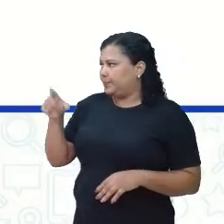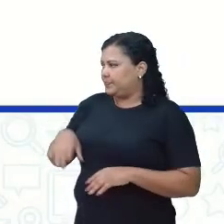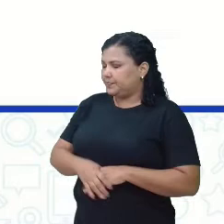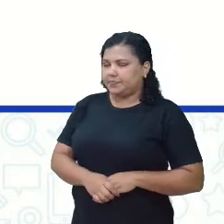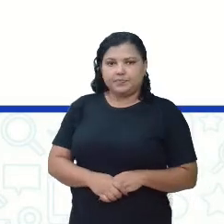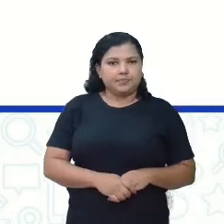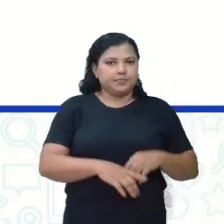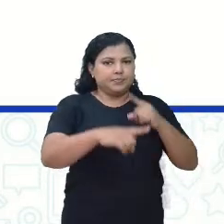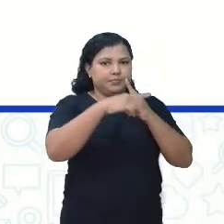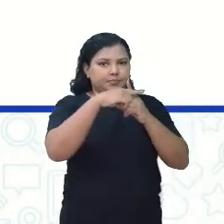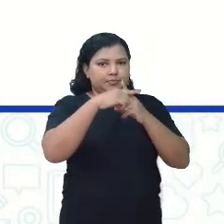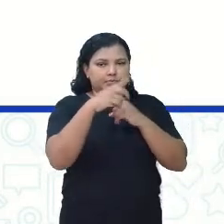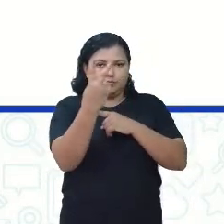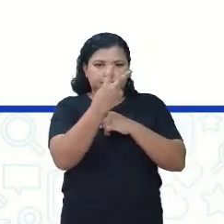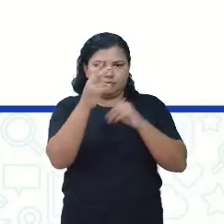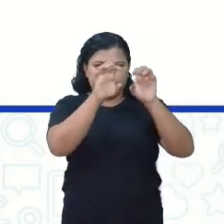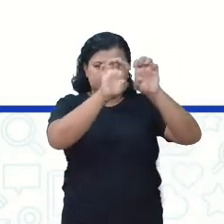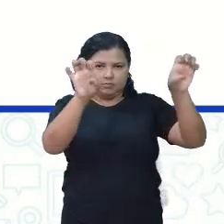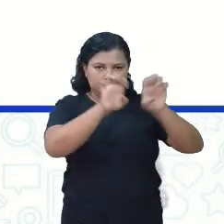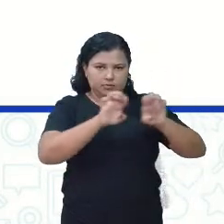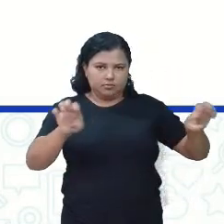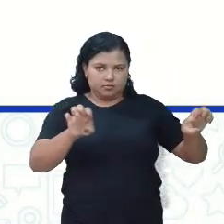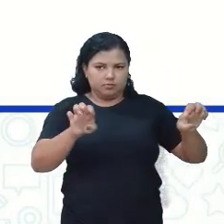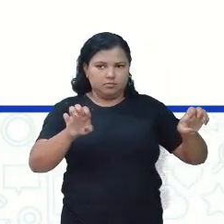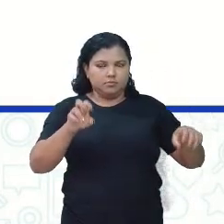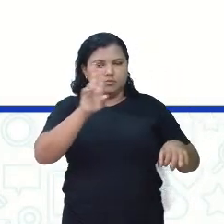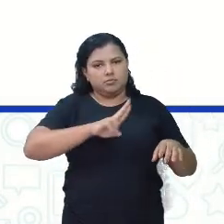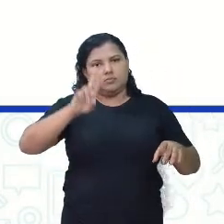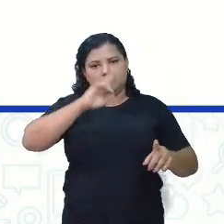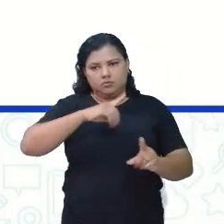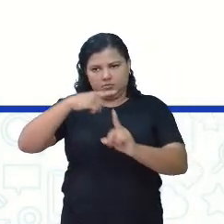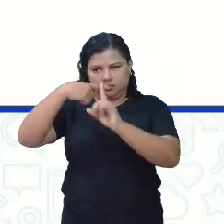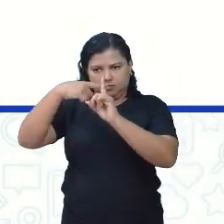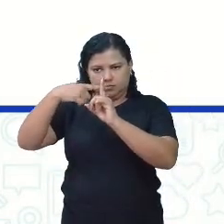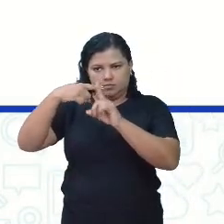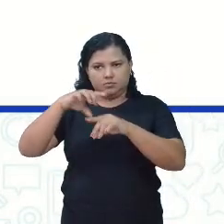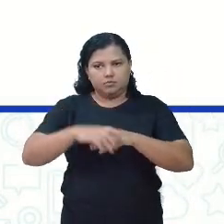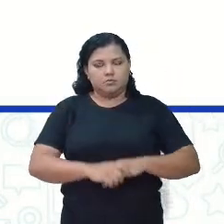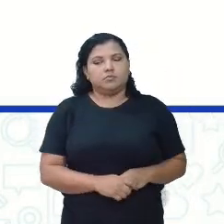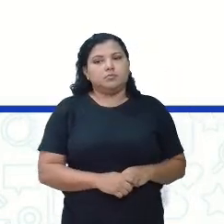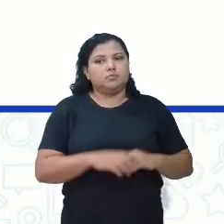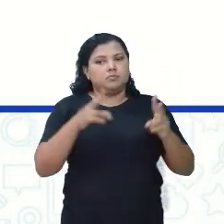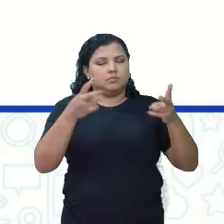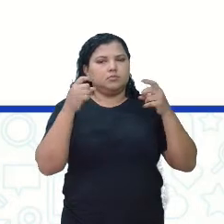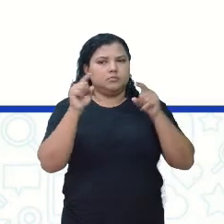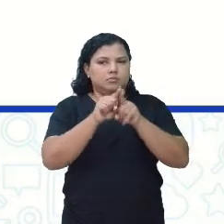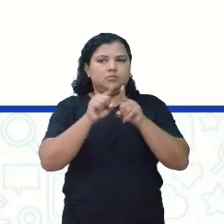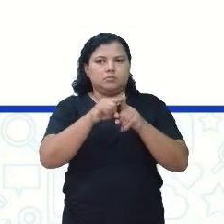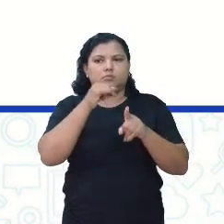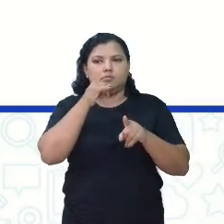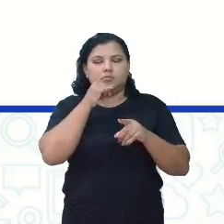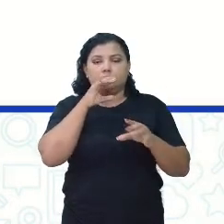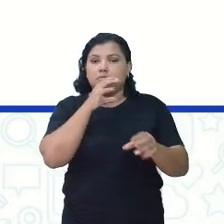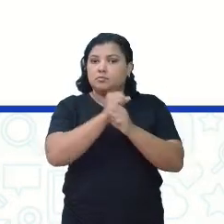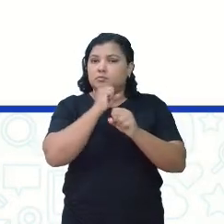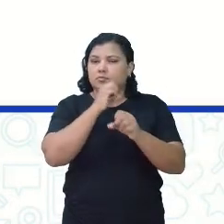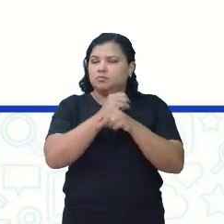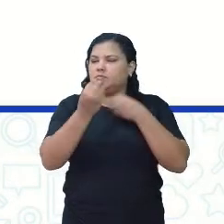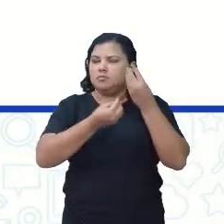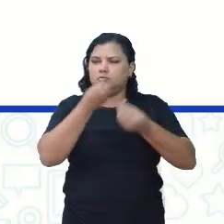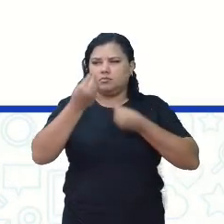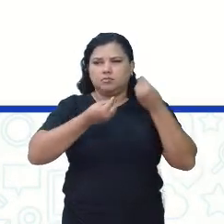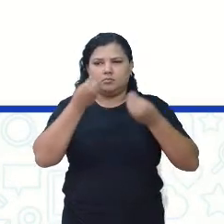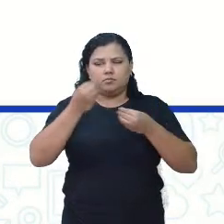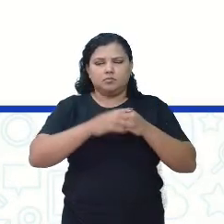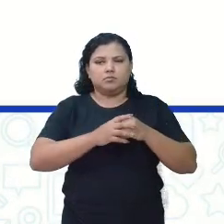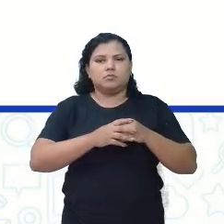da soma das duas equações, né, pelo método da adição. A gente viu também que essa soma, ela se dá